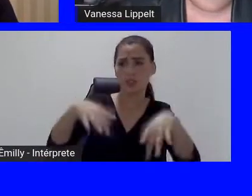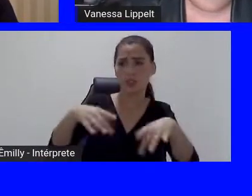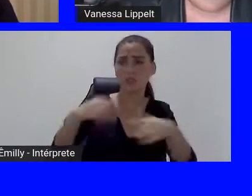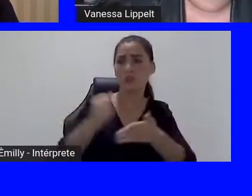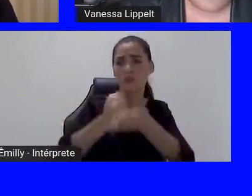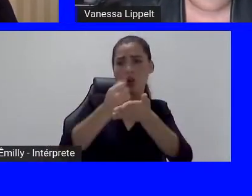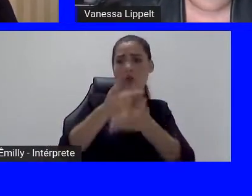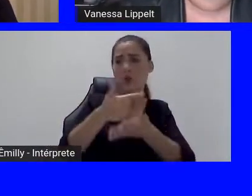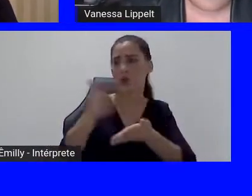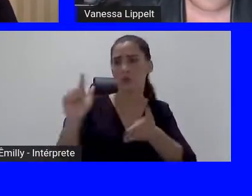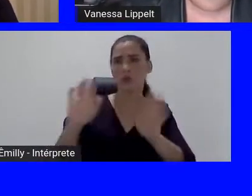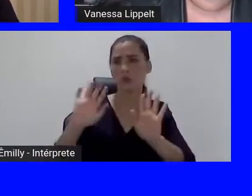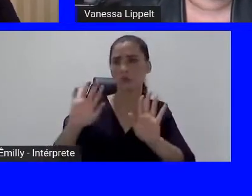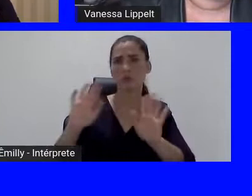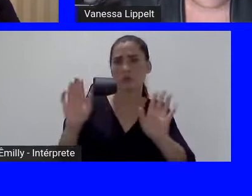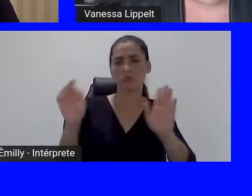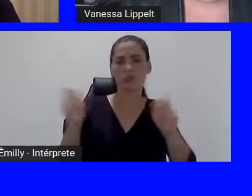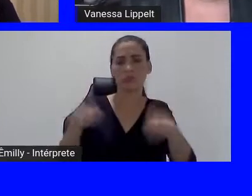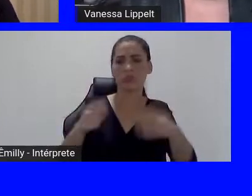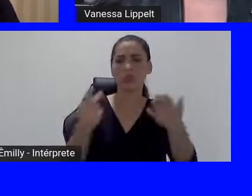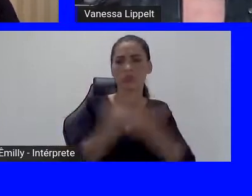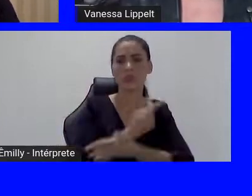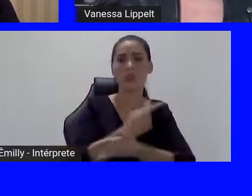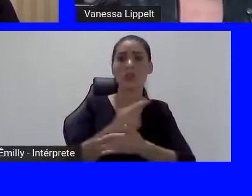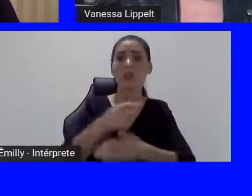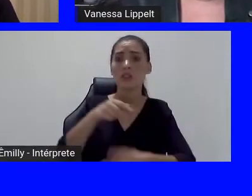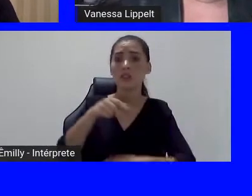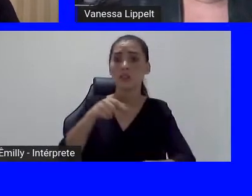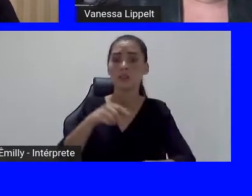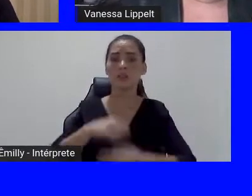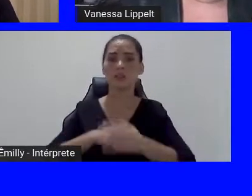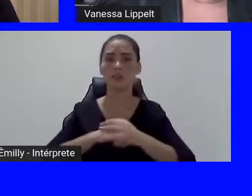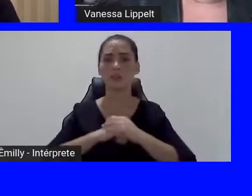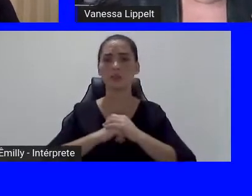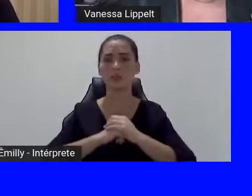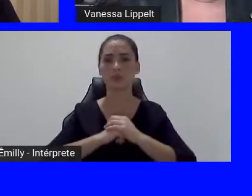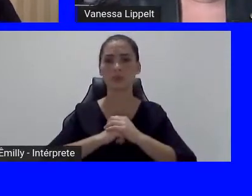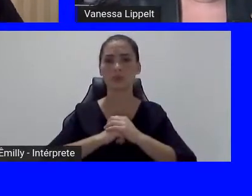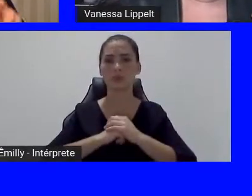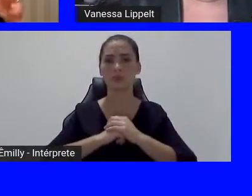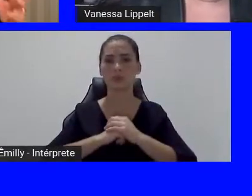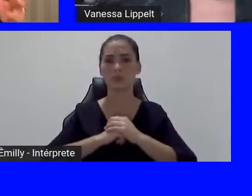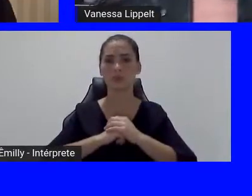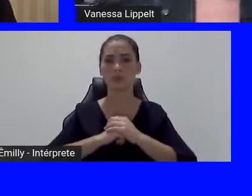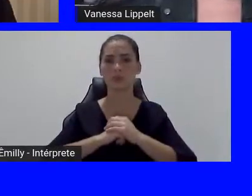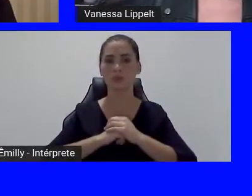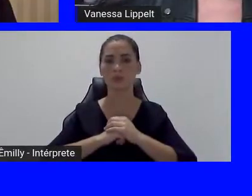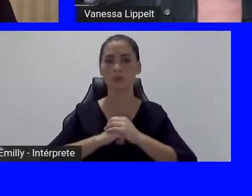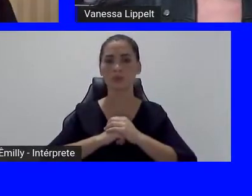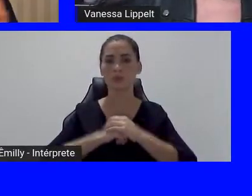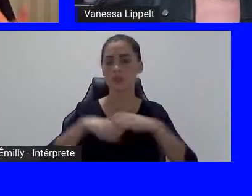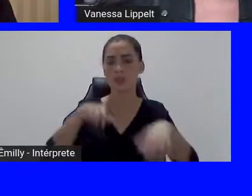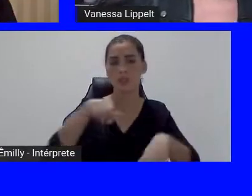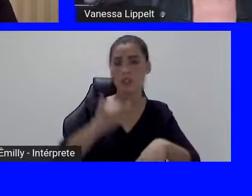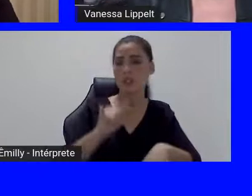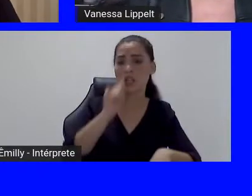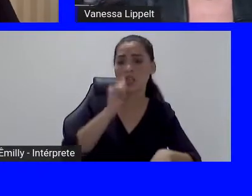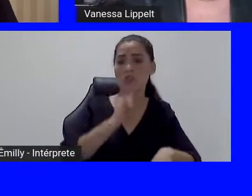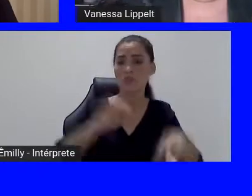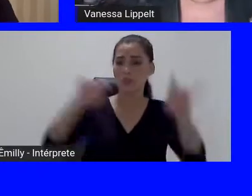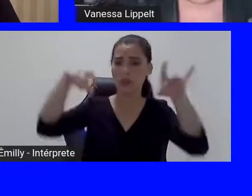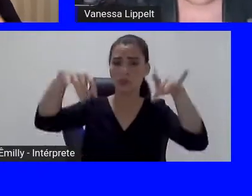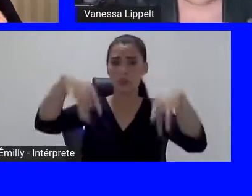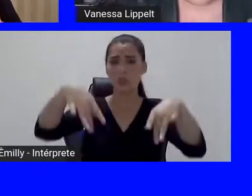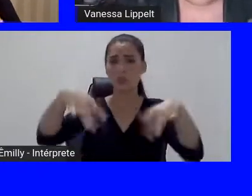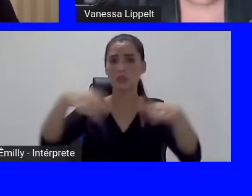tem que estar disposto também a ceder se esse nome não for viável, compatível diante de pesquisas qualitativas e quantitativas